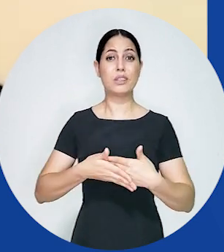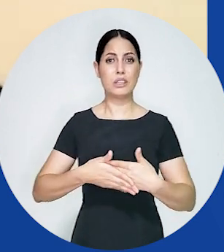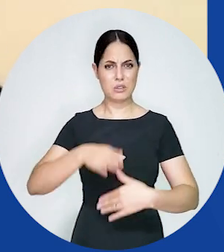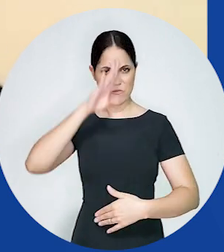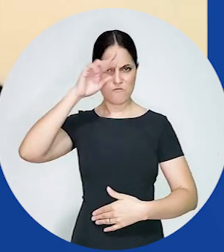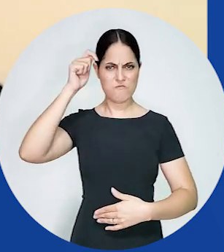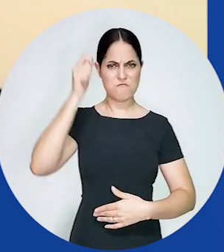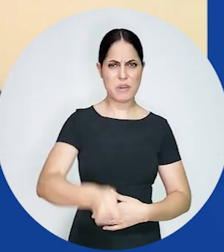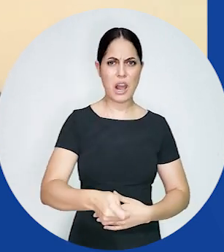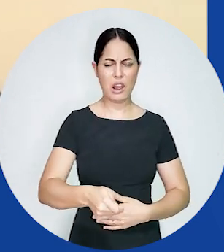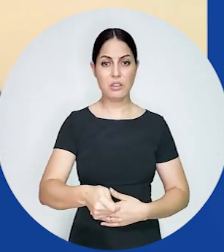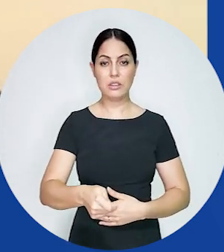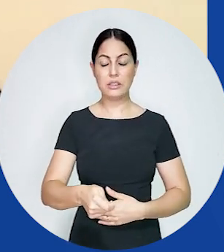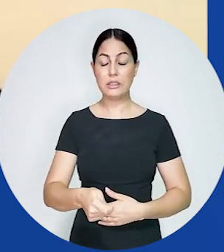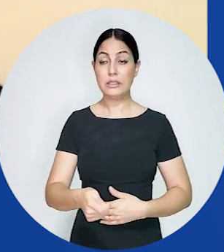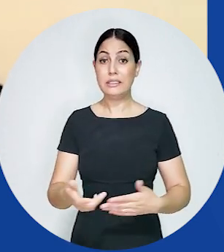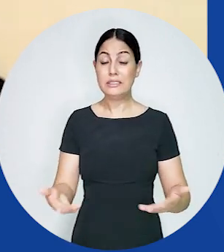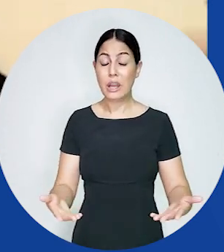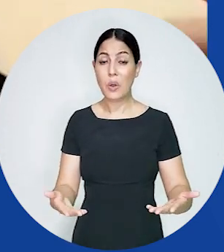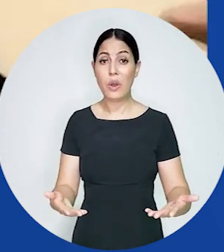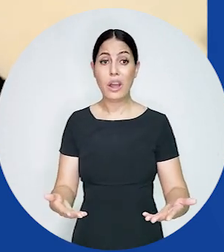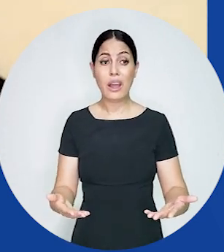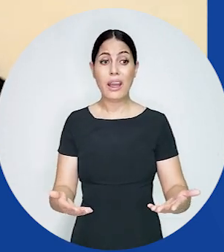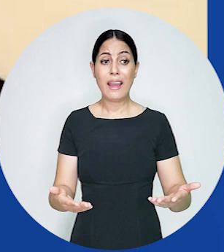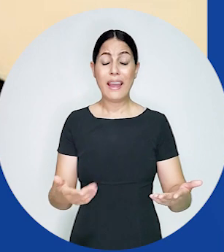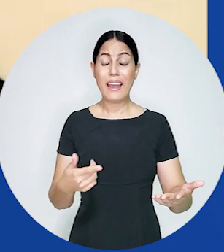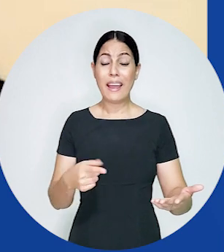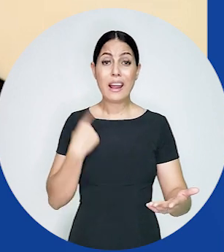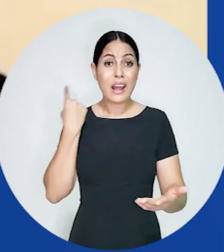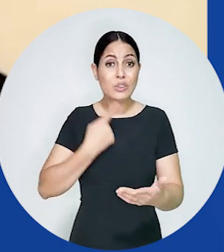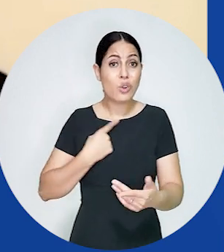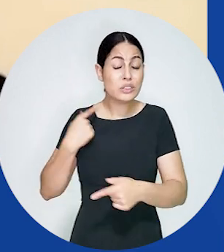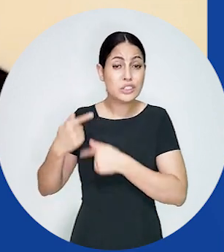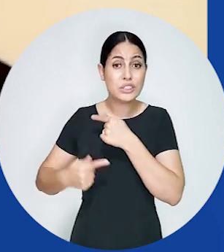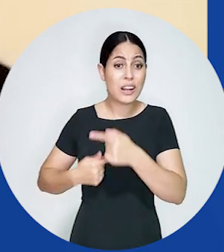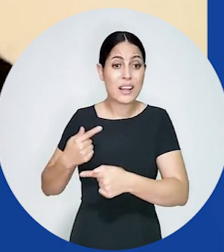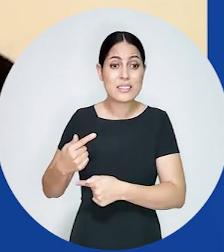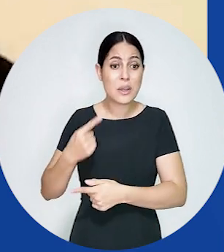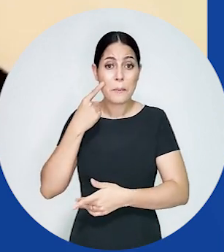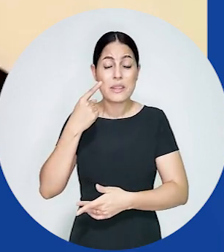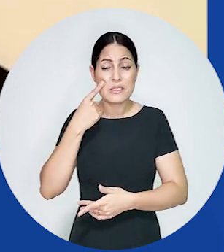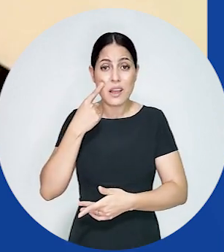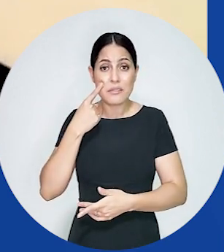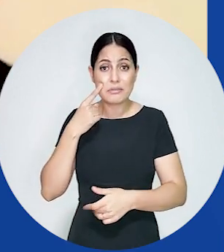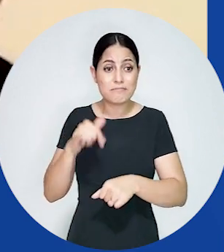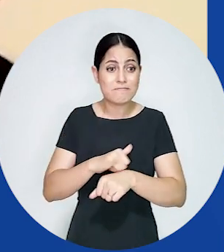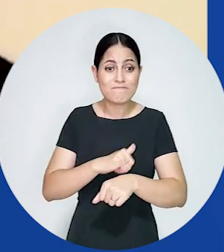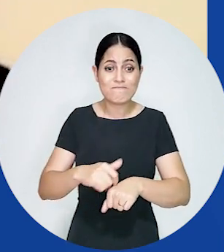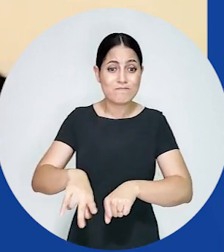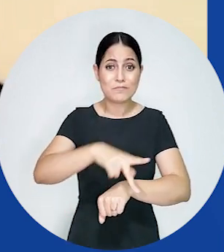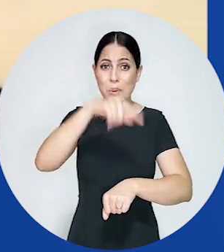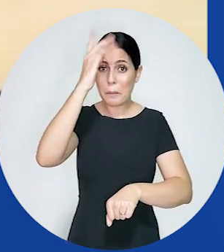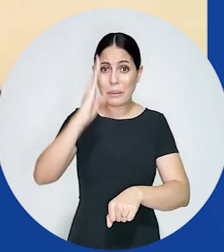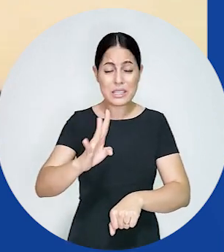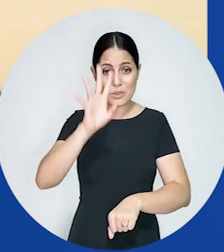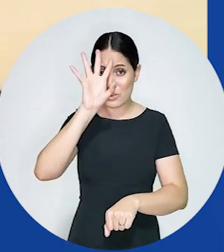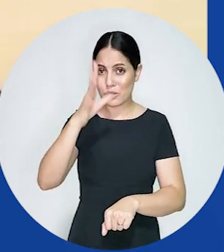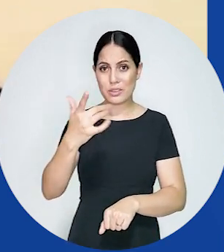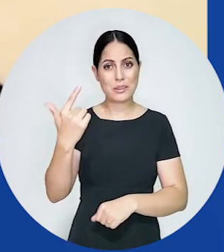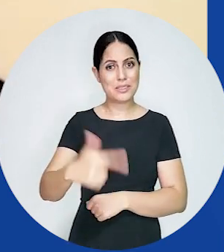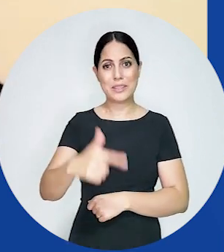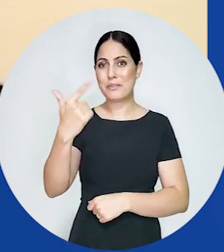que caracteriza uma ditadura. Então, era uma geração que achava que não tinha solução para o